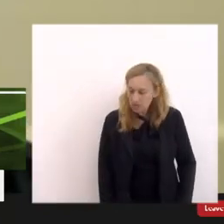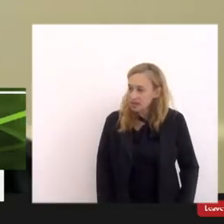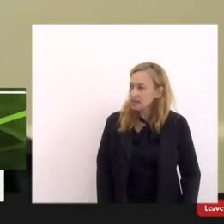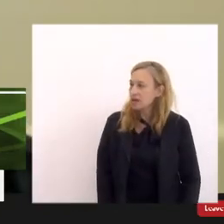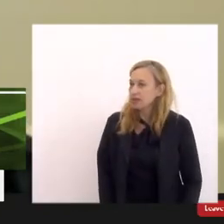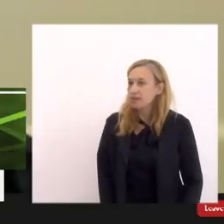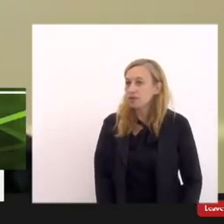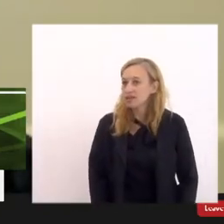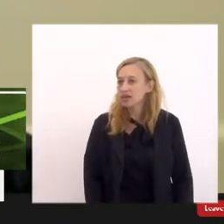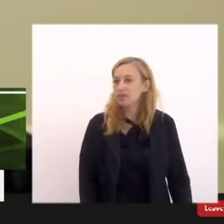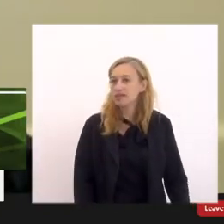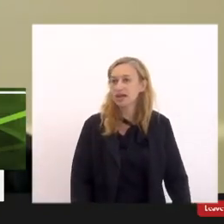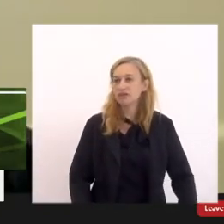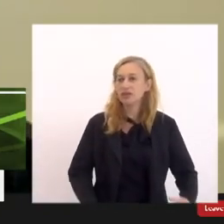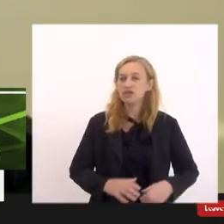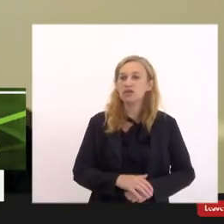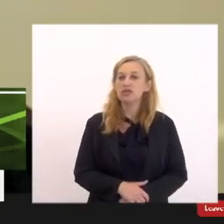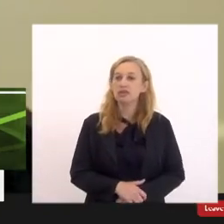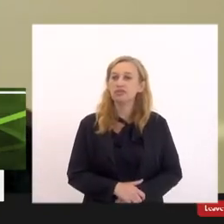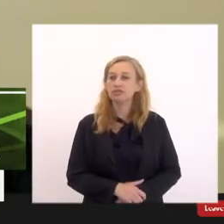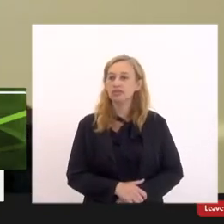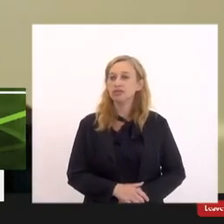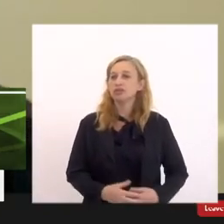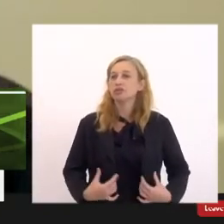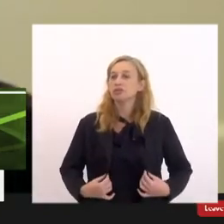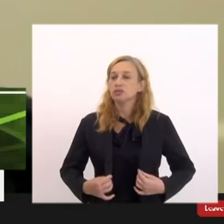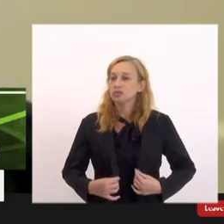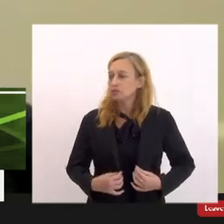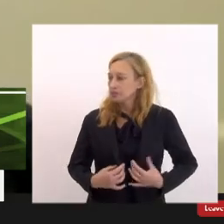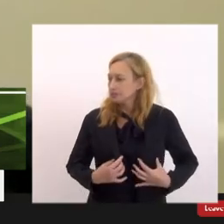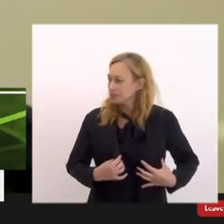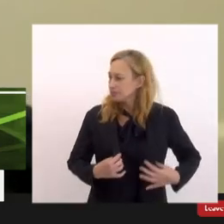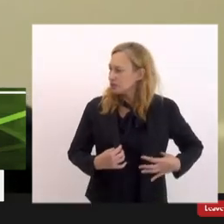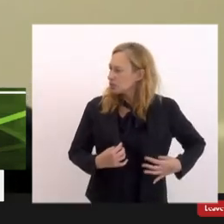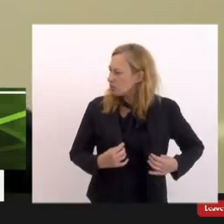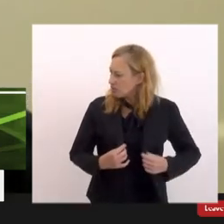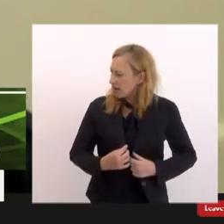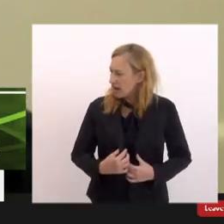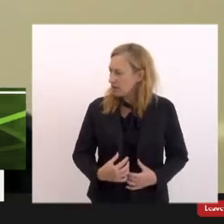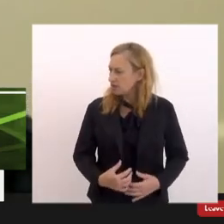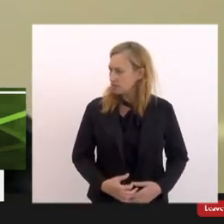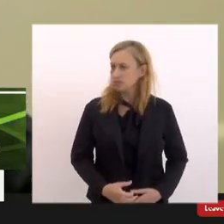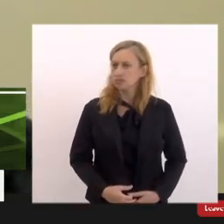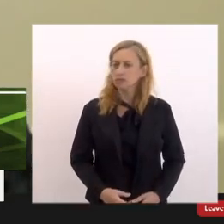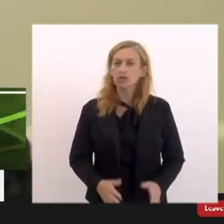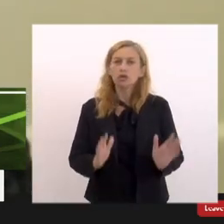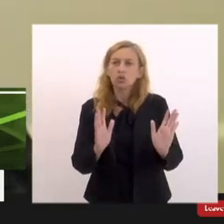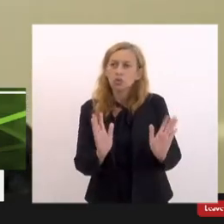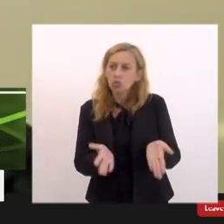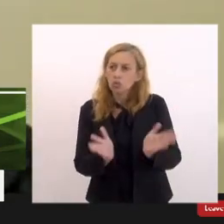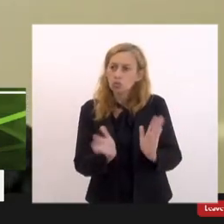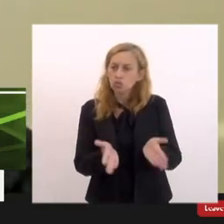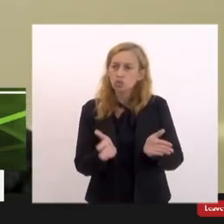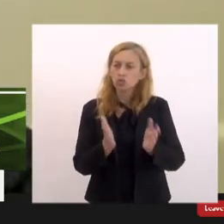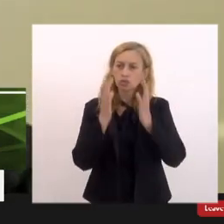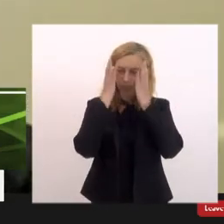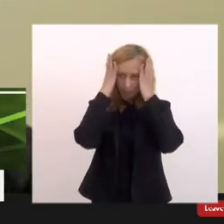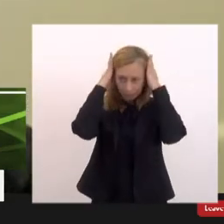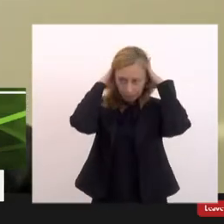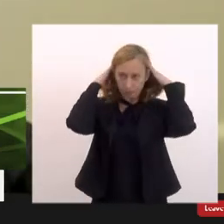televisão. Então, hoje, a gente precisa se adequar. Hoje, eu coloquei aqui no